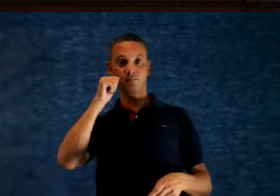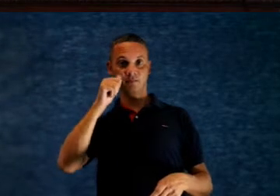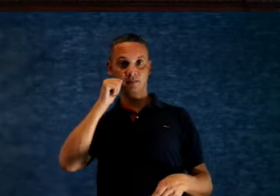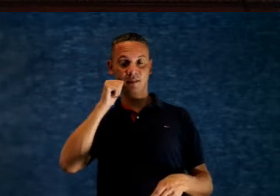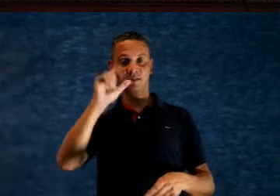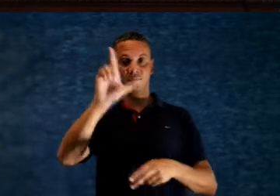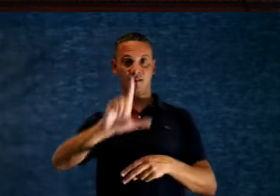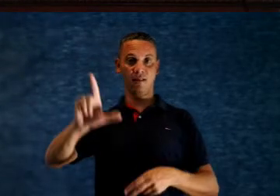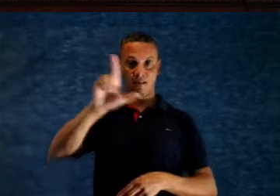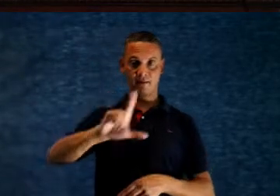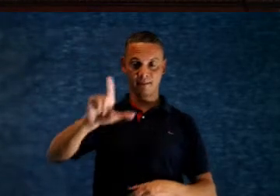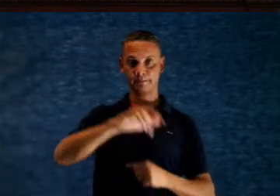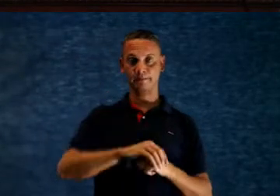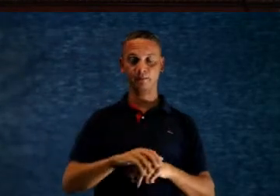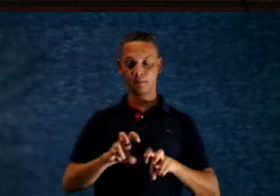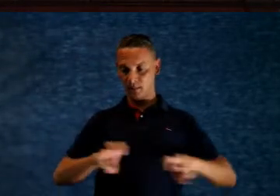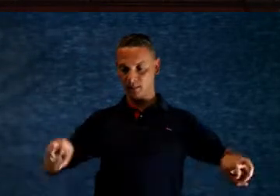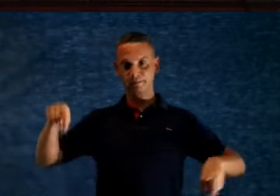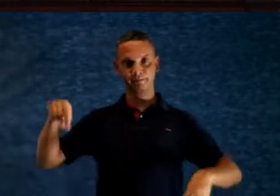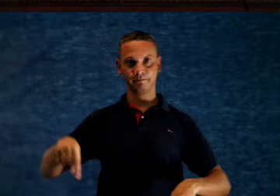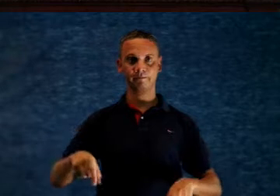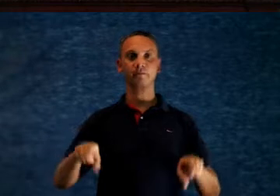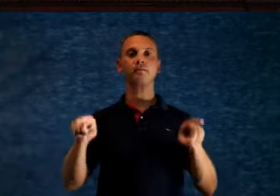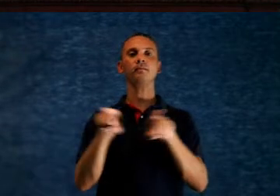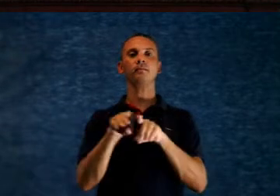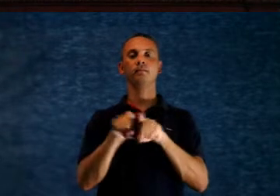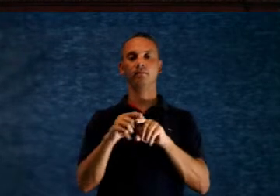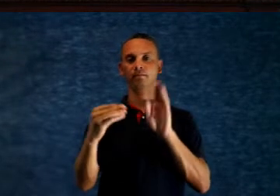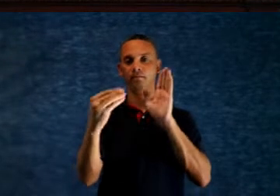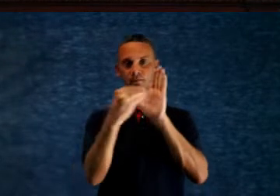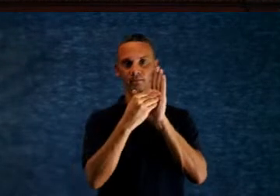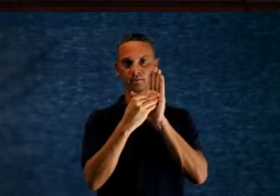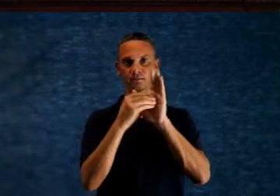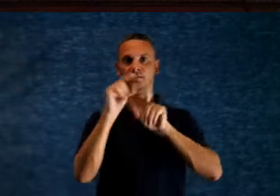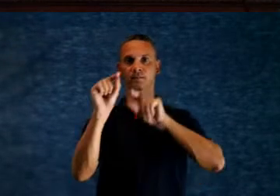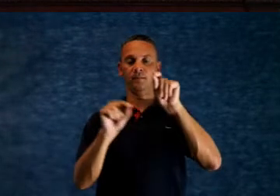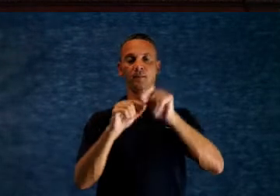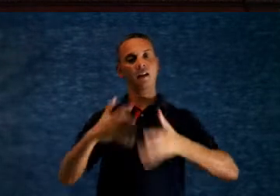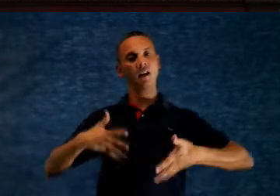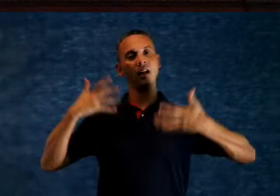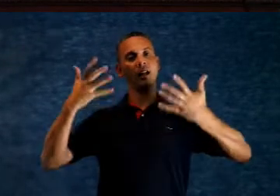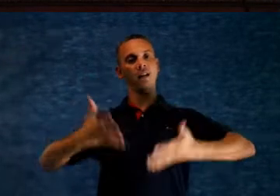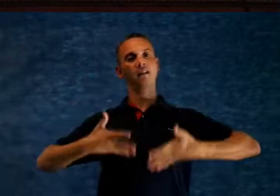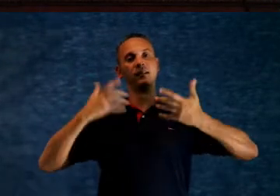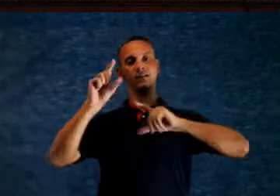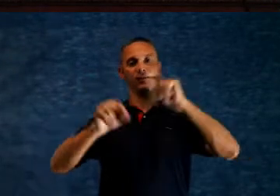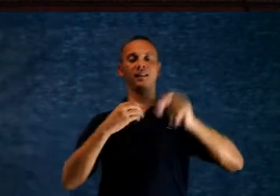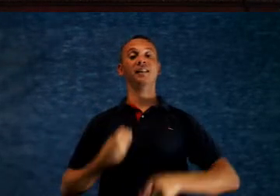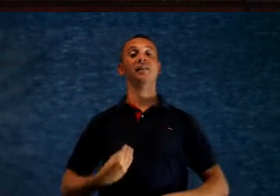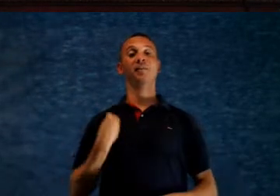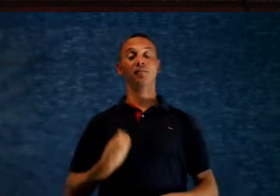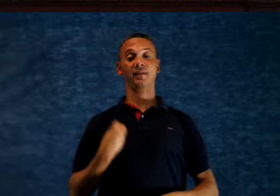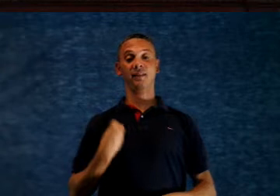que compõem esta mesa. Também gostaria de registrar, com grande alegria, a presença